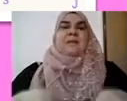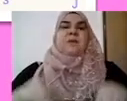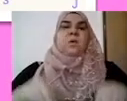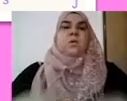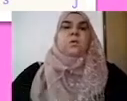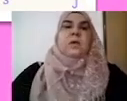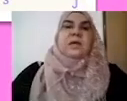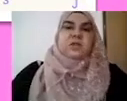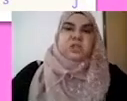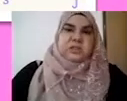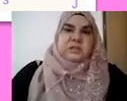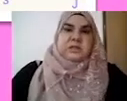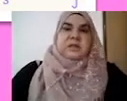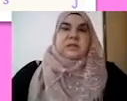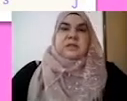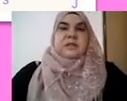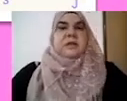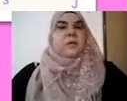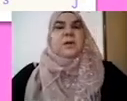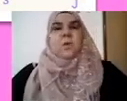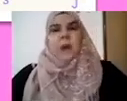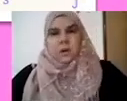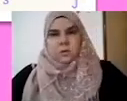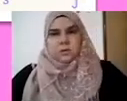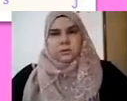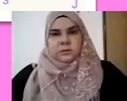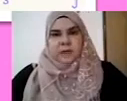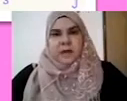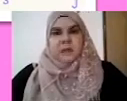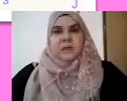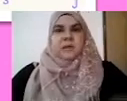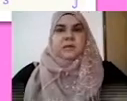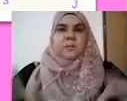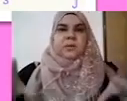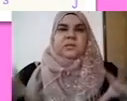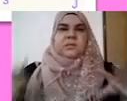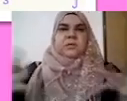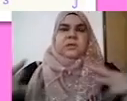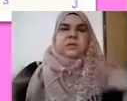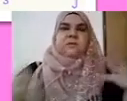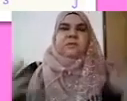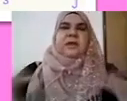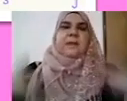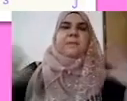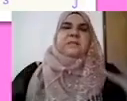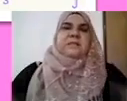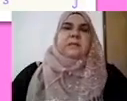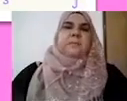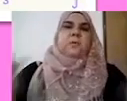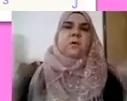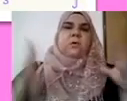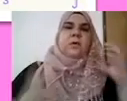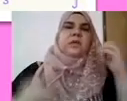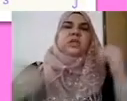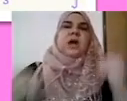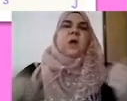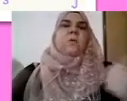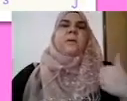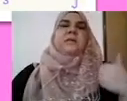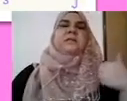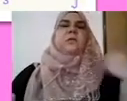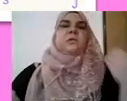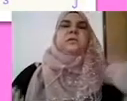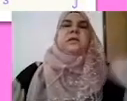usa a palavra congruente e não igual, tá? Então, por isso que no início eu falei, a princípio, congruente é